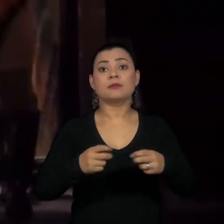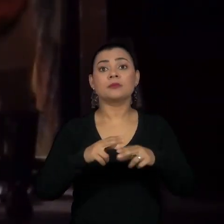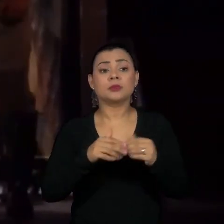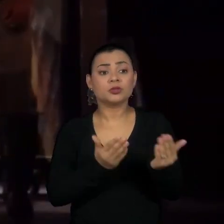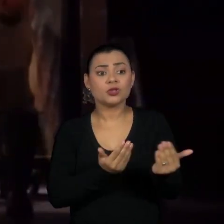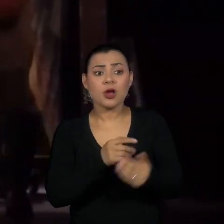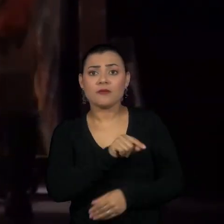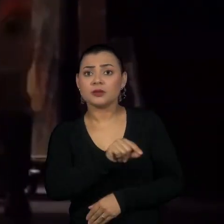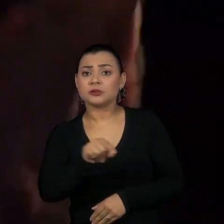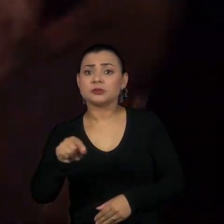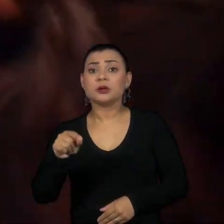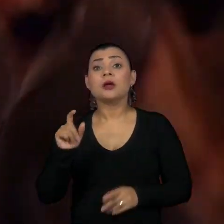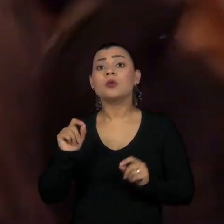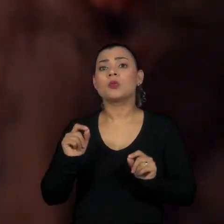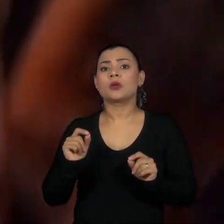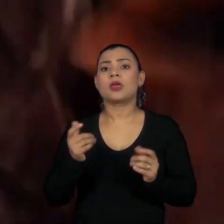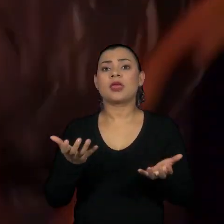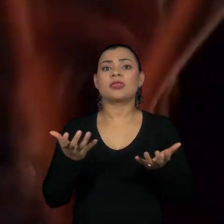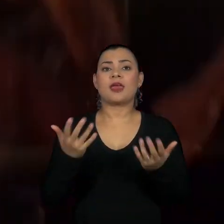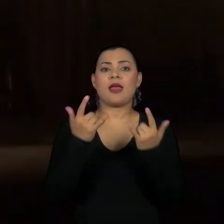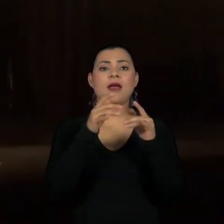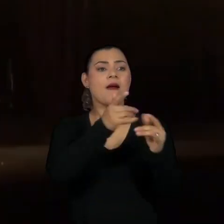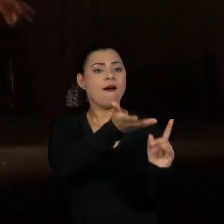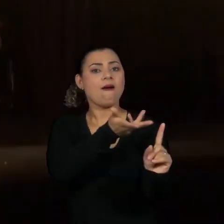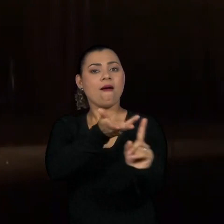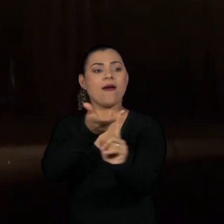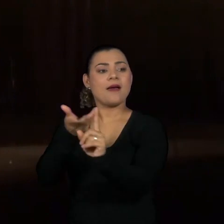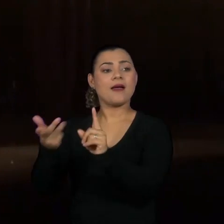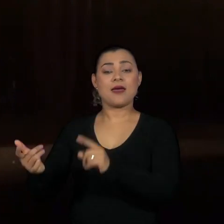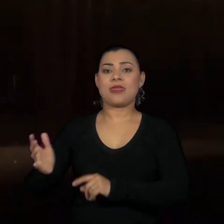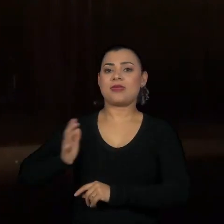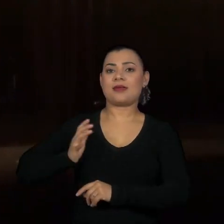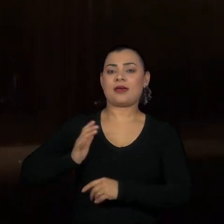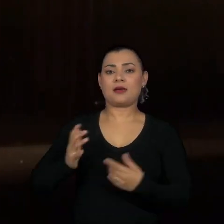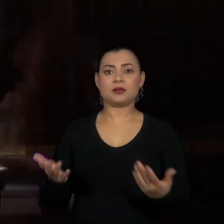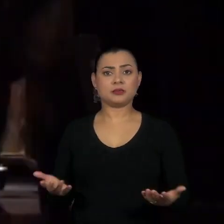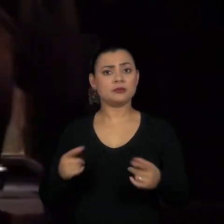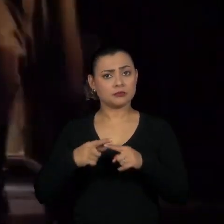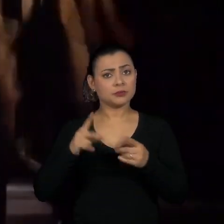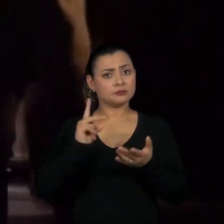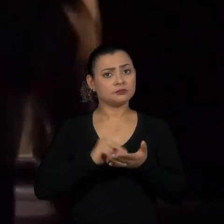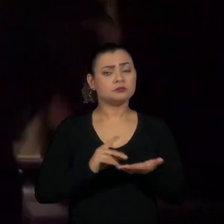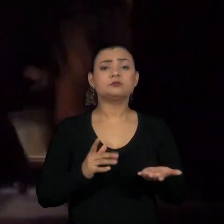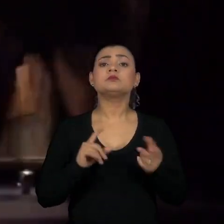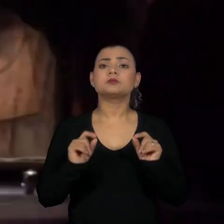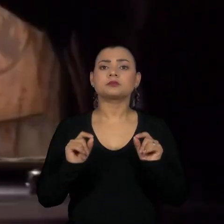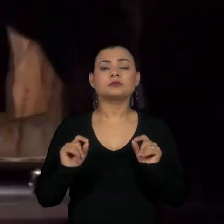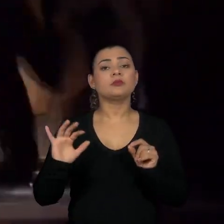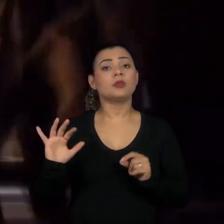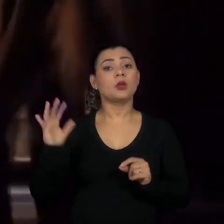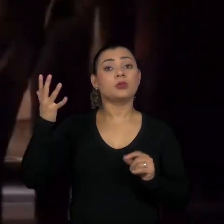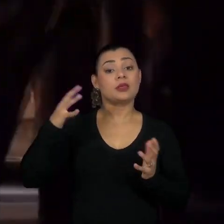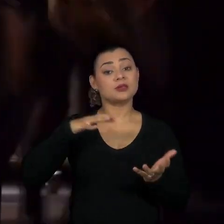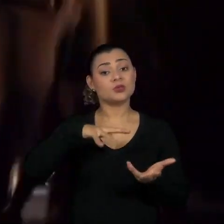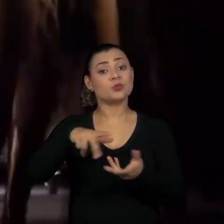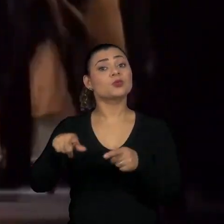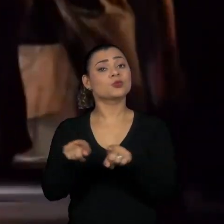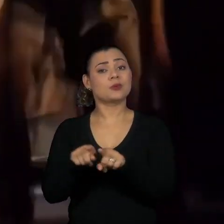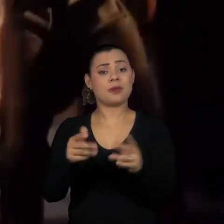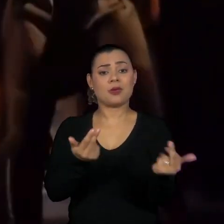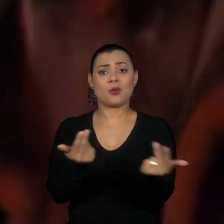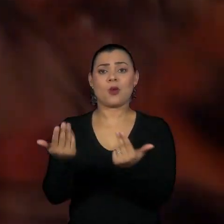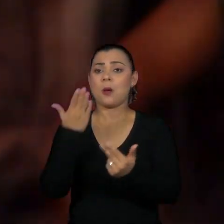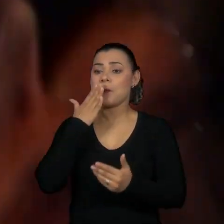jovens com a promessa de riqueza, né? Garimpar o ouro com uma promessa de riqueza. Isso acontece lá, mas acontece no mundo inteiro.